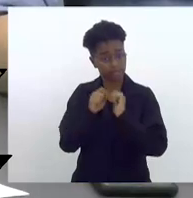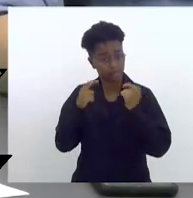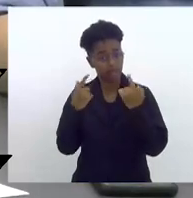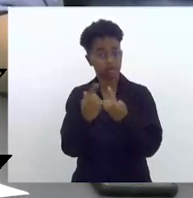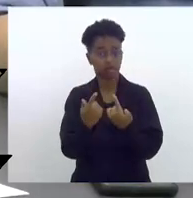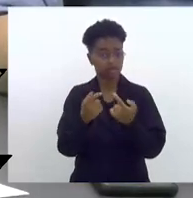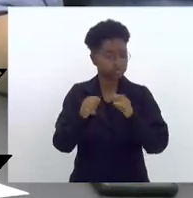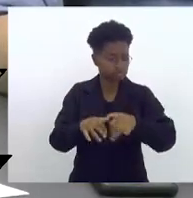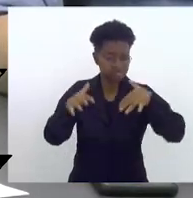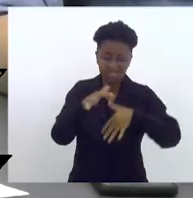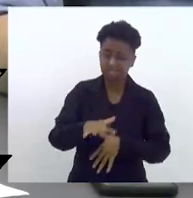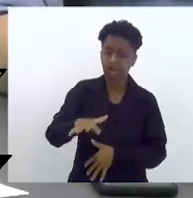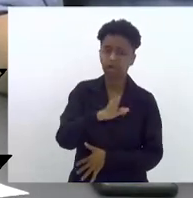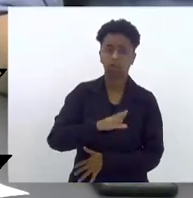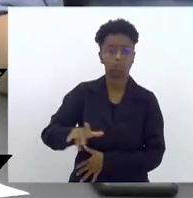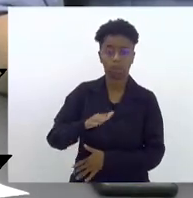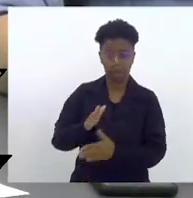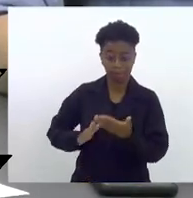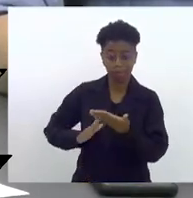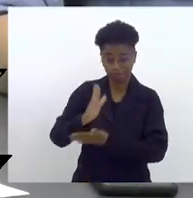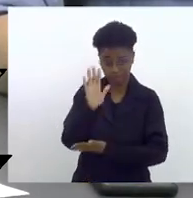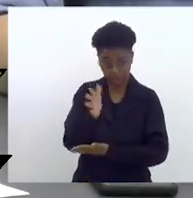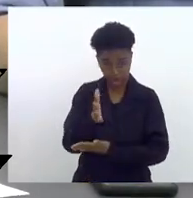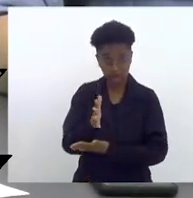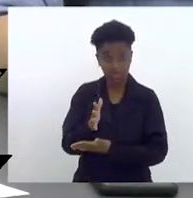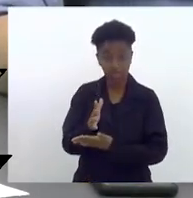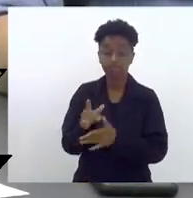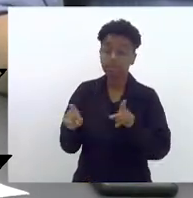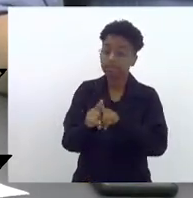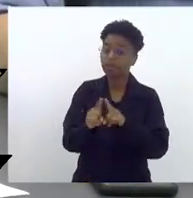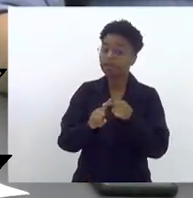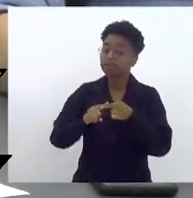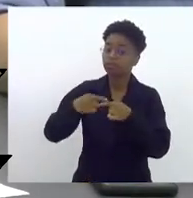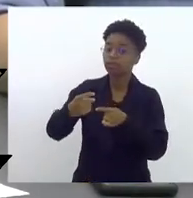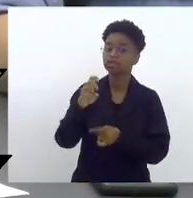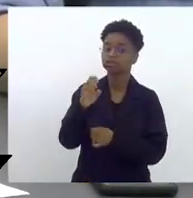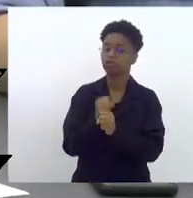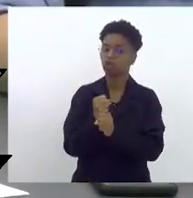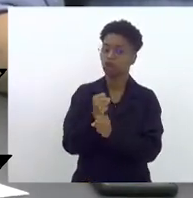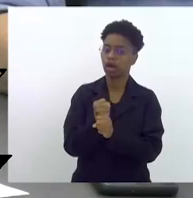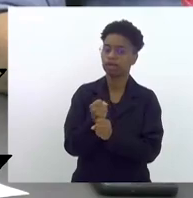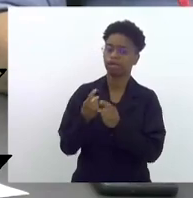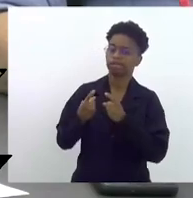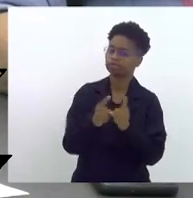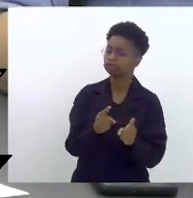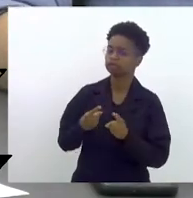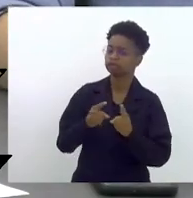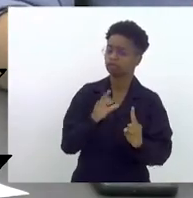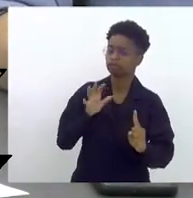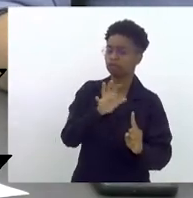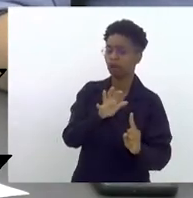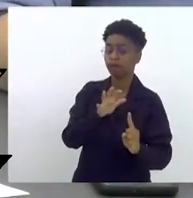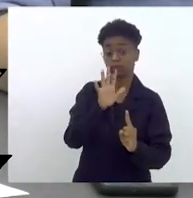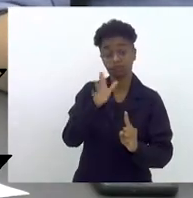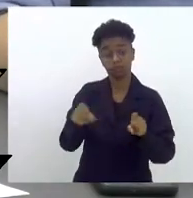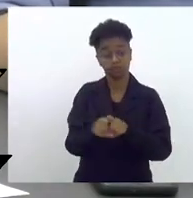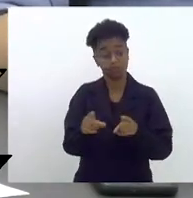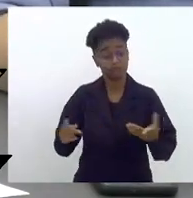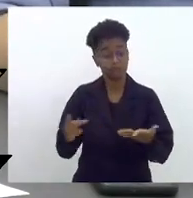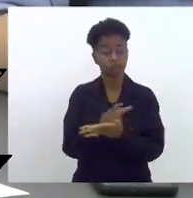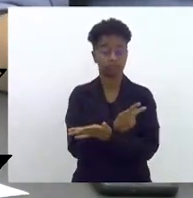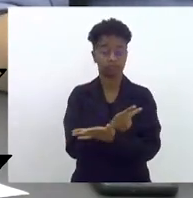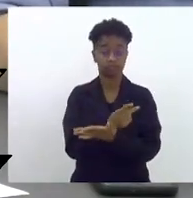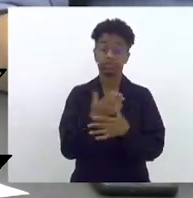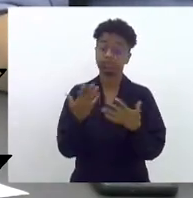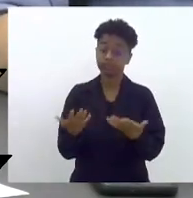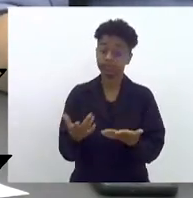foi não só foi sancionada como depois de cinco anos de encheção de paciência foi cumprida E